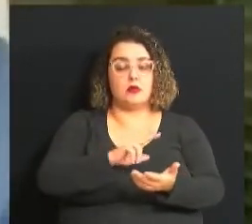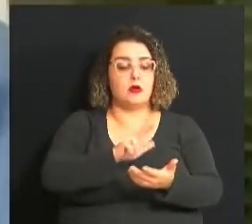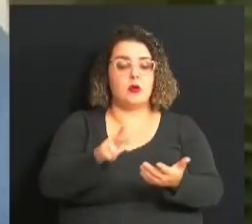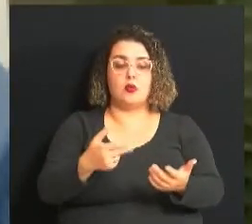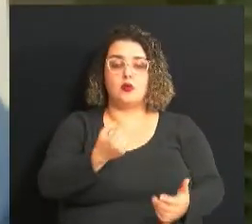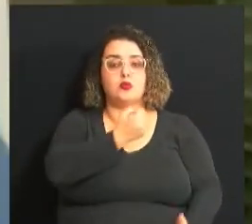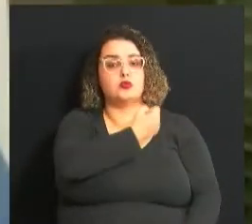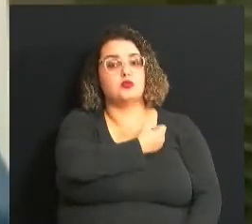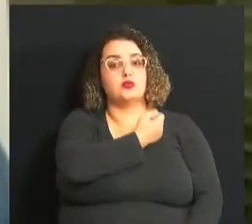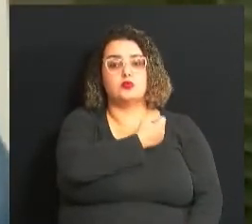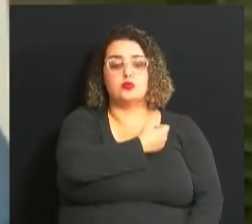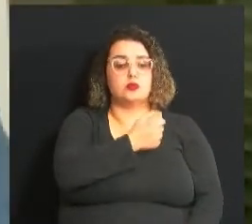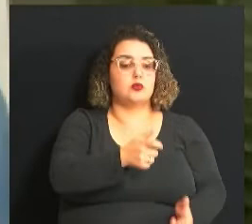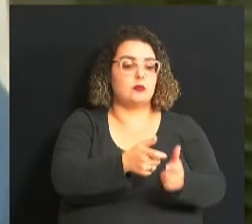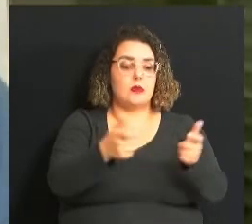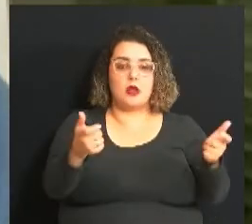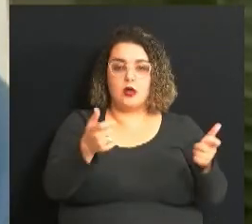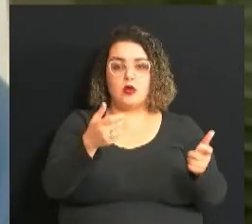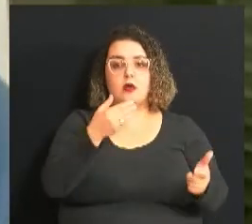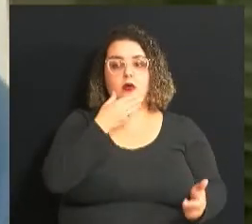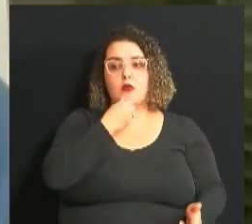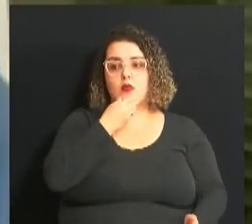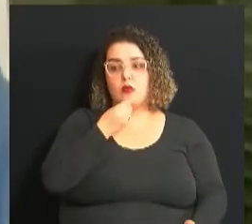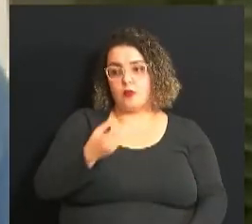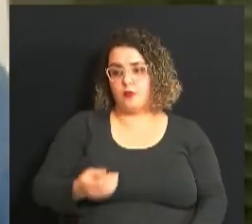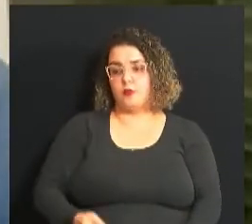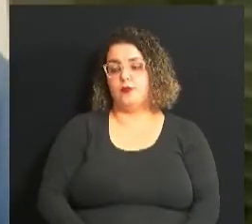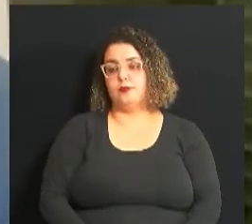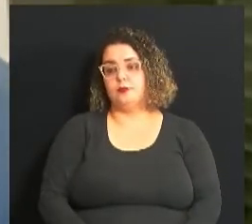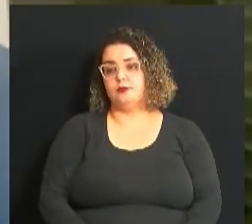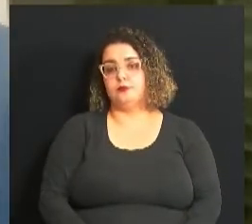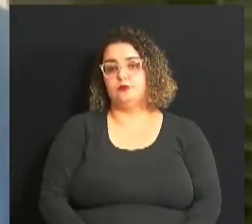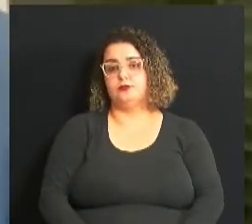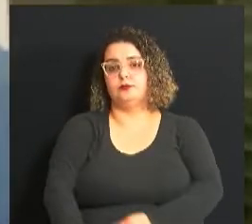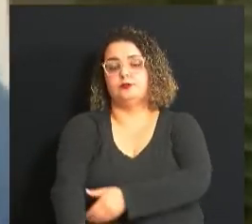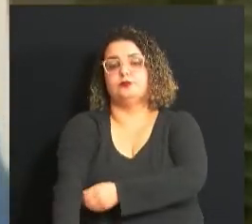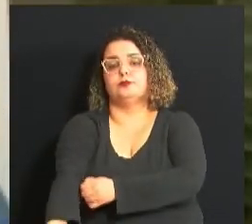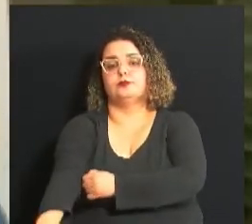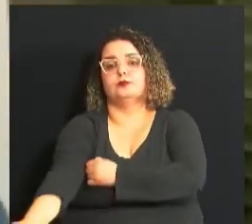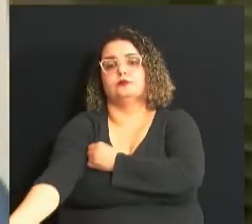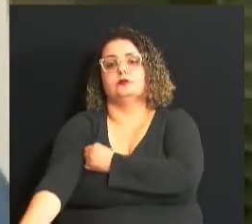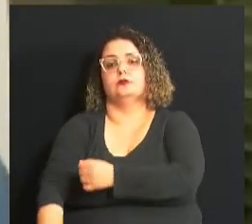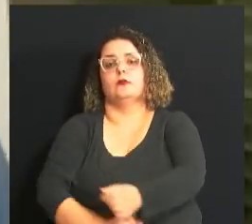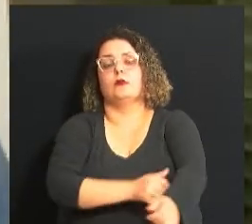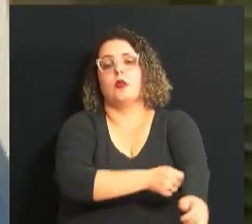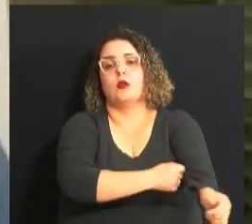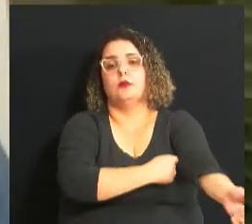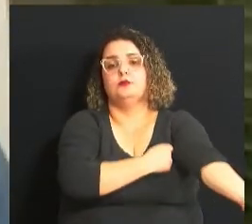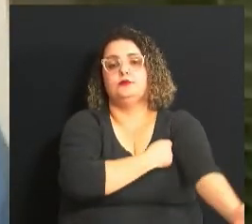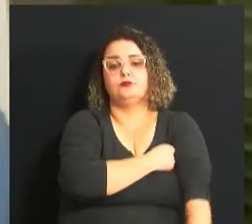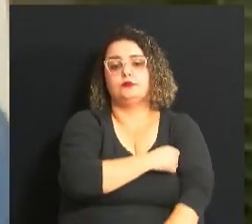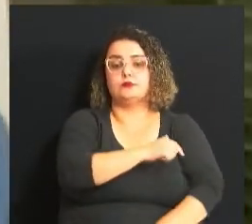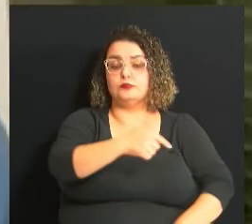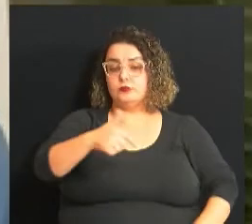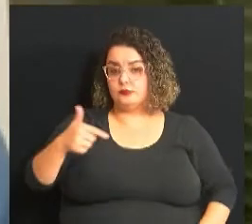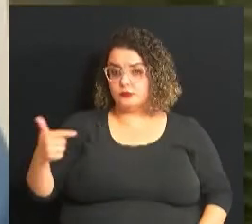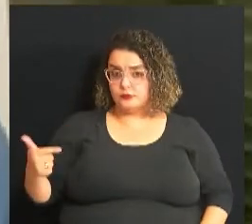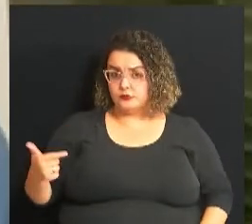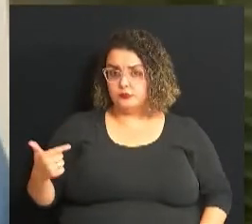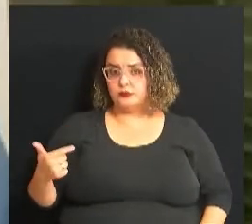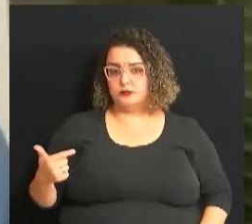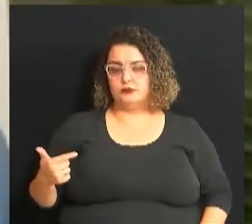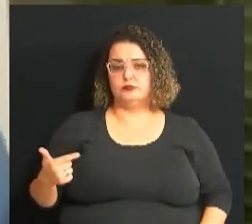Então, juntando uma coisa, que não existe um apelo. A gente sabe que muitas das